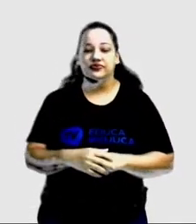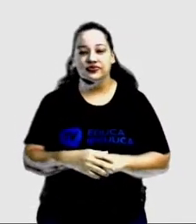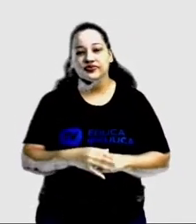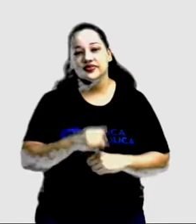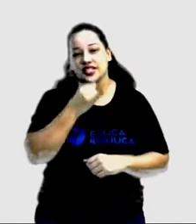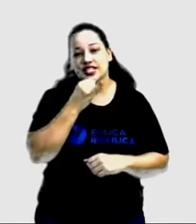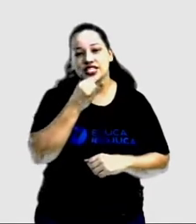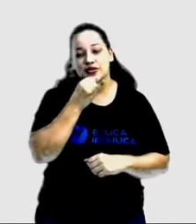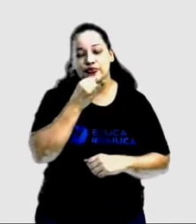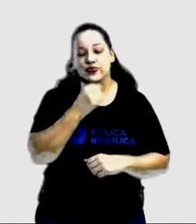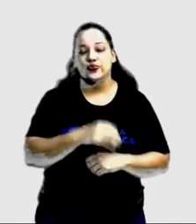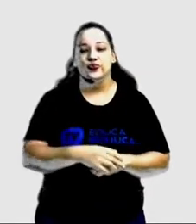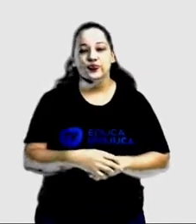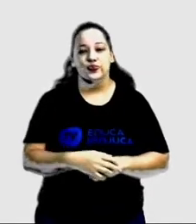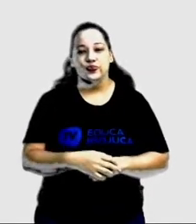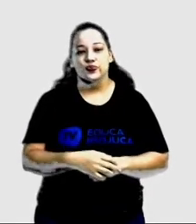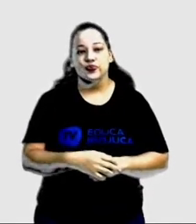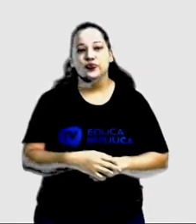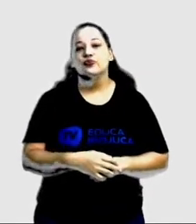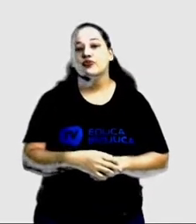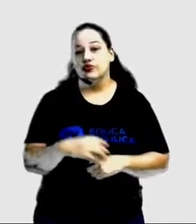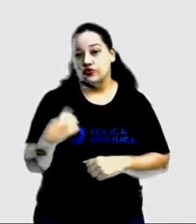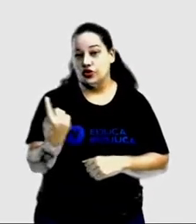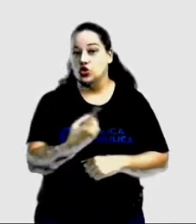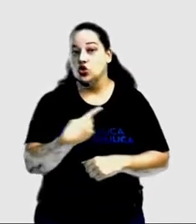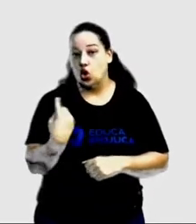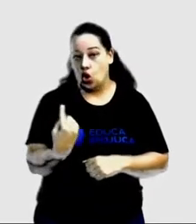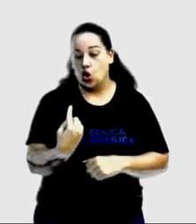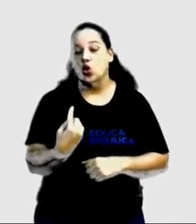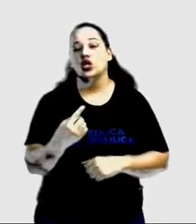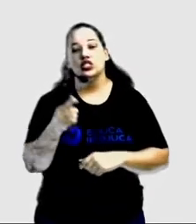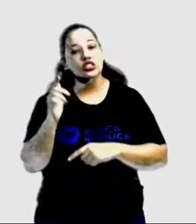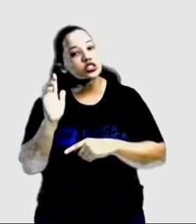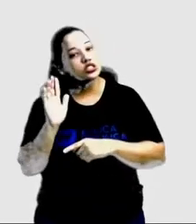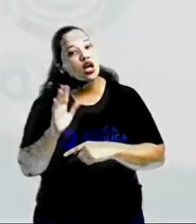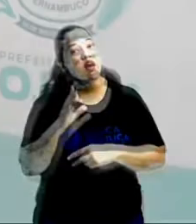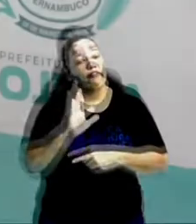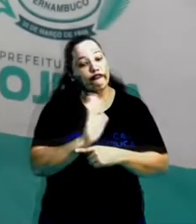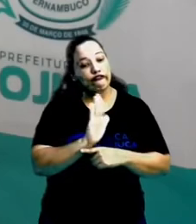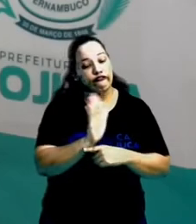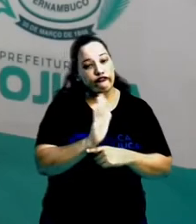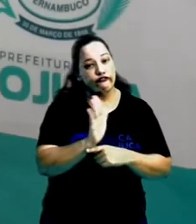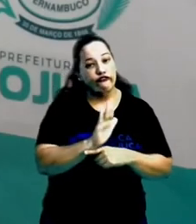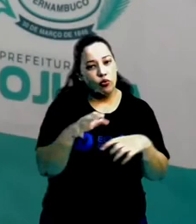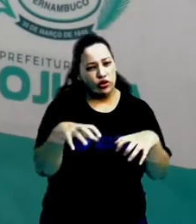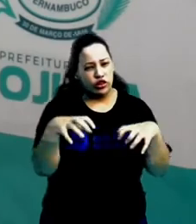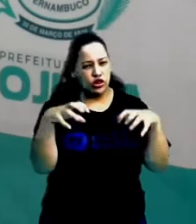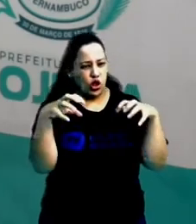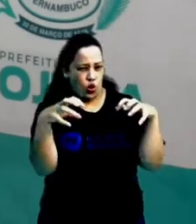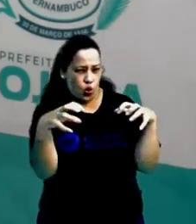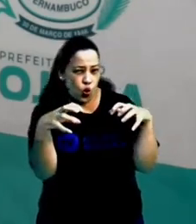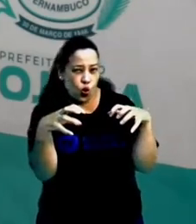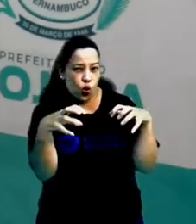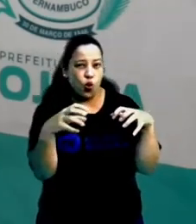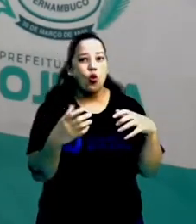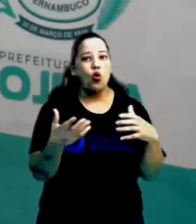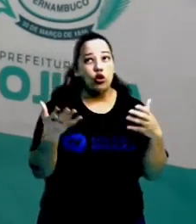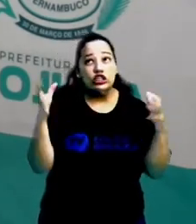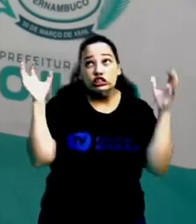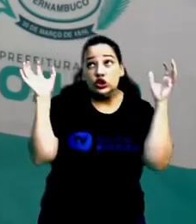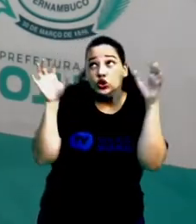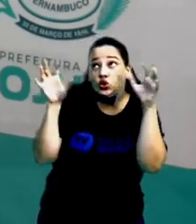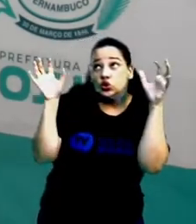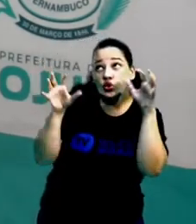horror movies when it's raining. Nós sempre assistimos filmes de terror quando está